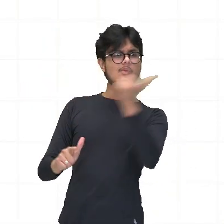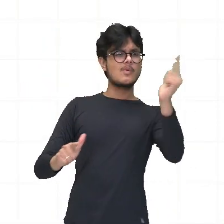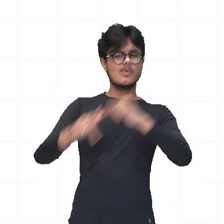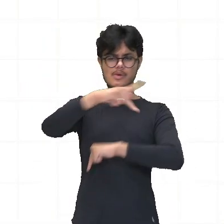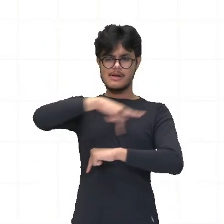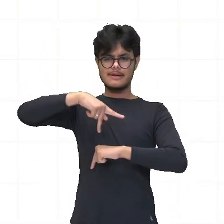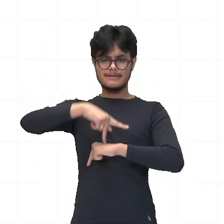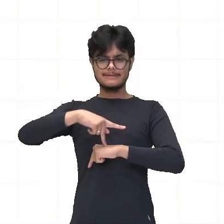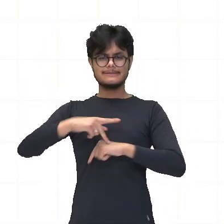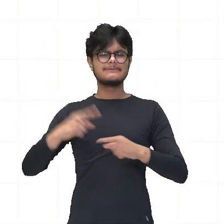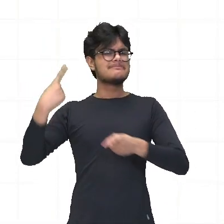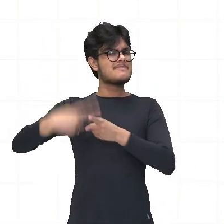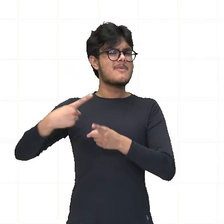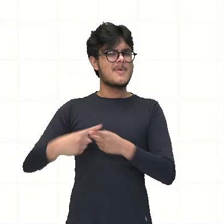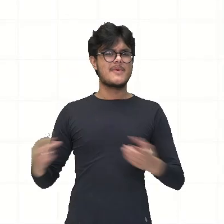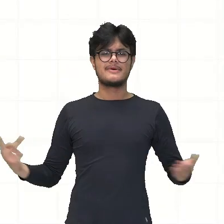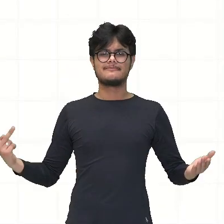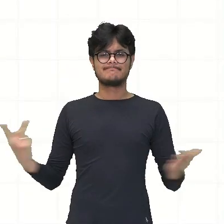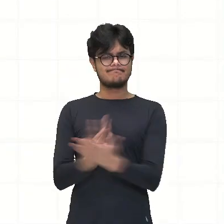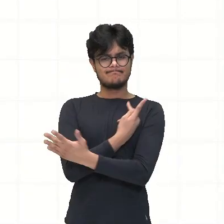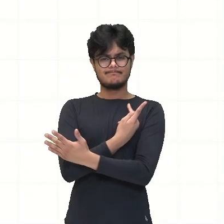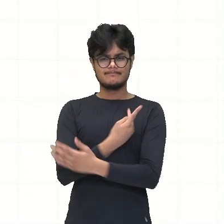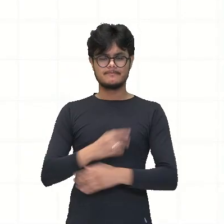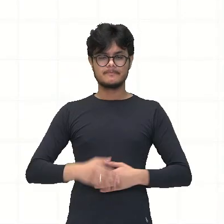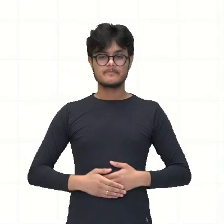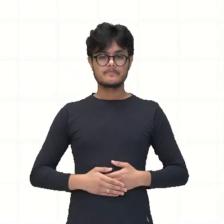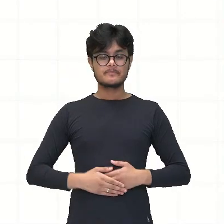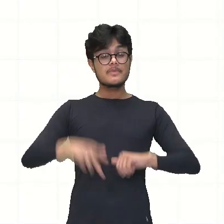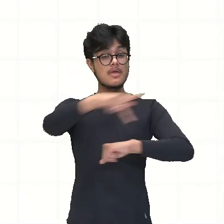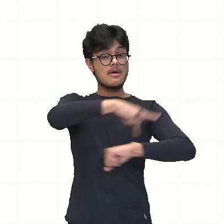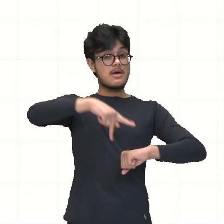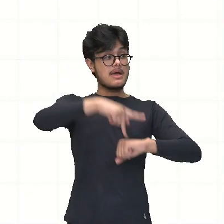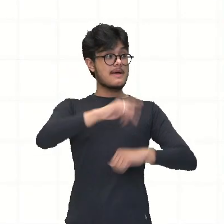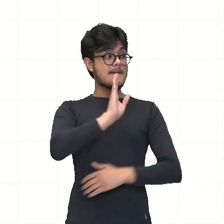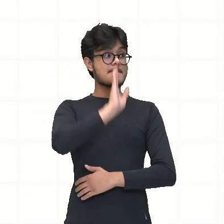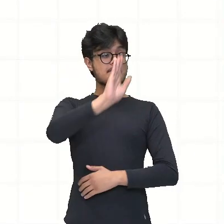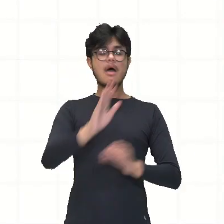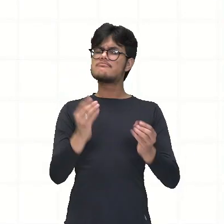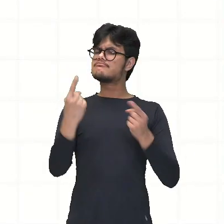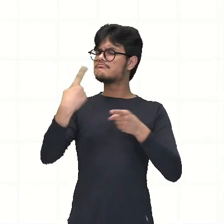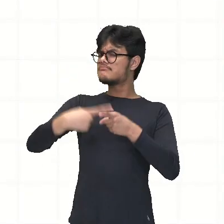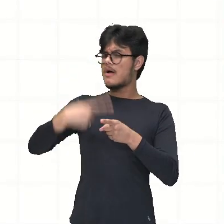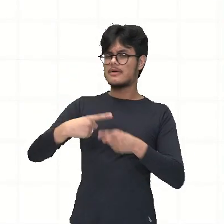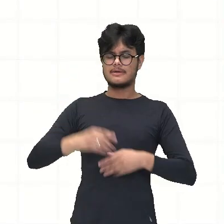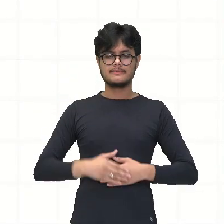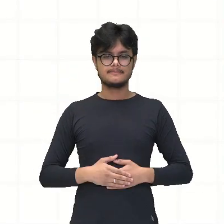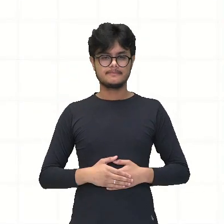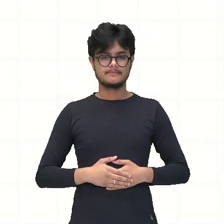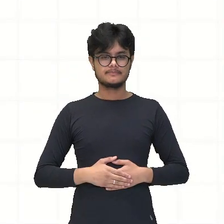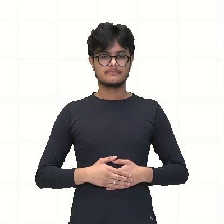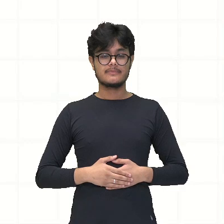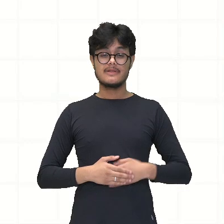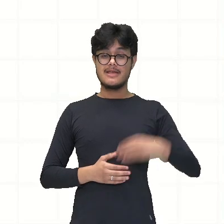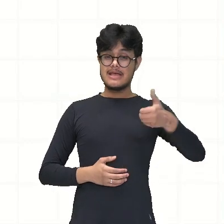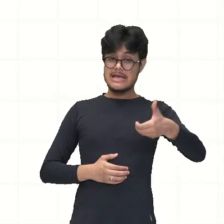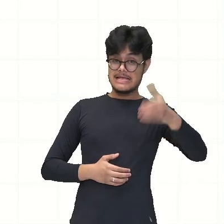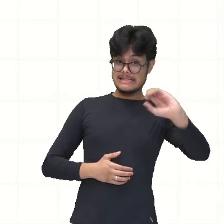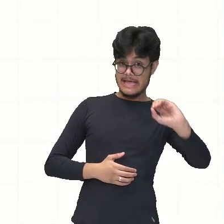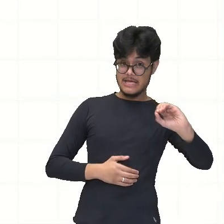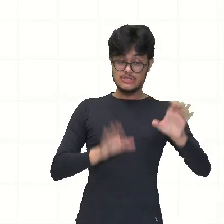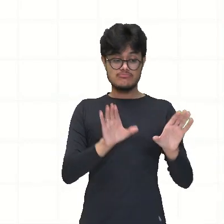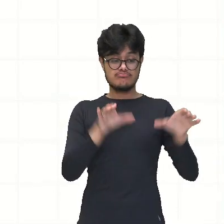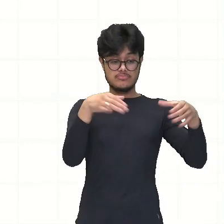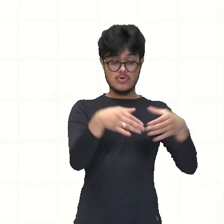os principais países, tá bom? Nós temos aí em destaque, né, as 10 maiores